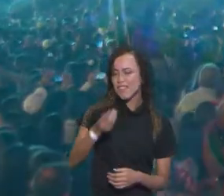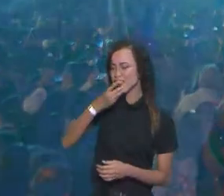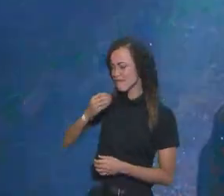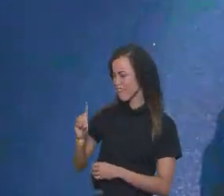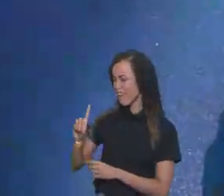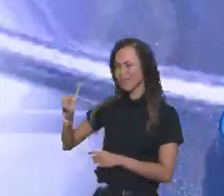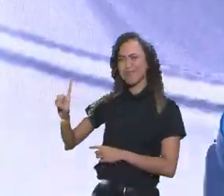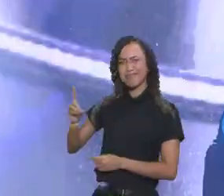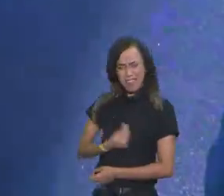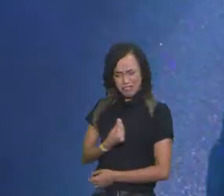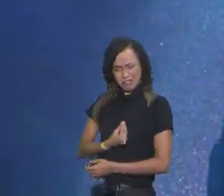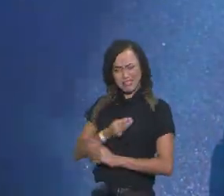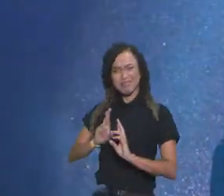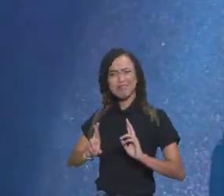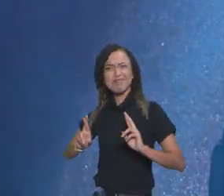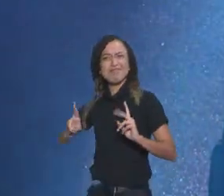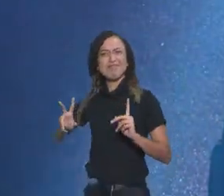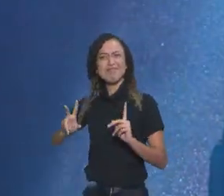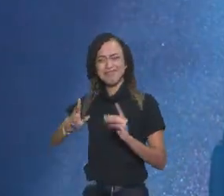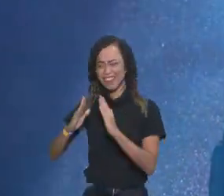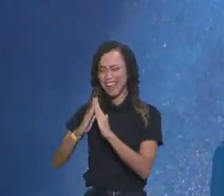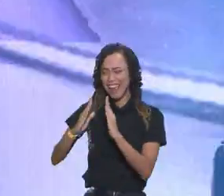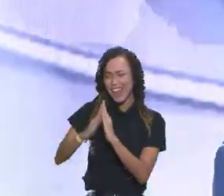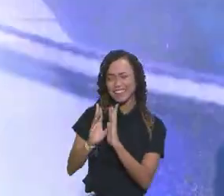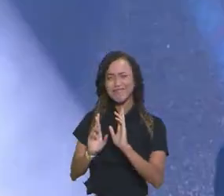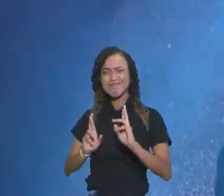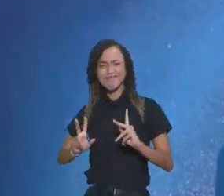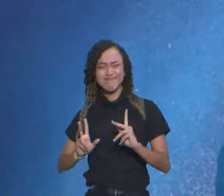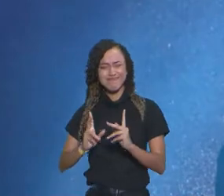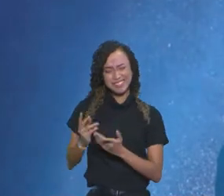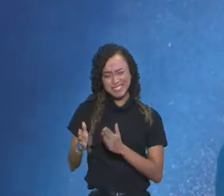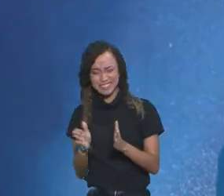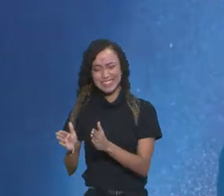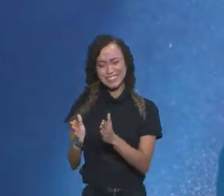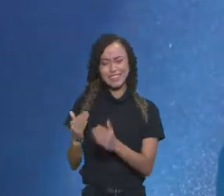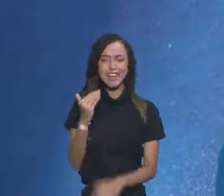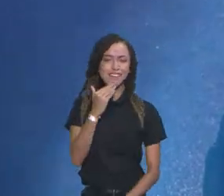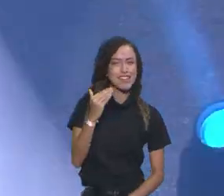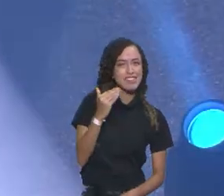vi um homenzinho morava numa casa